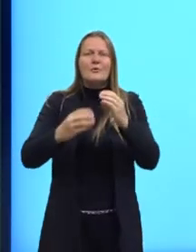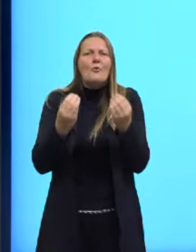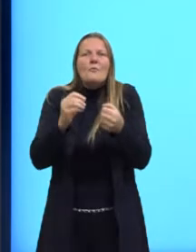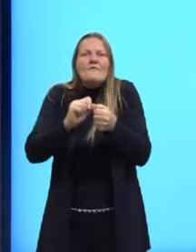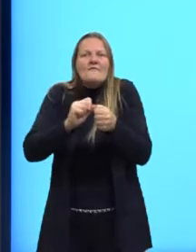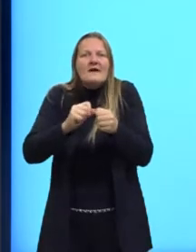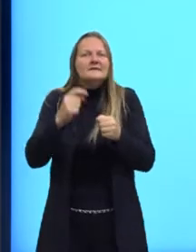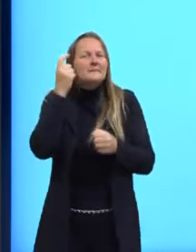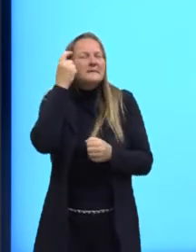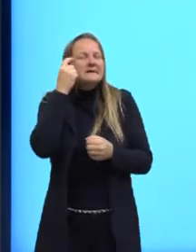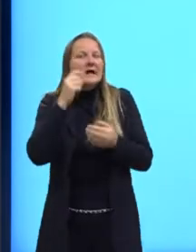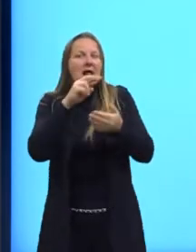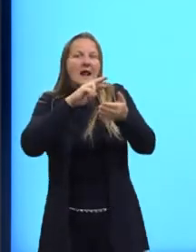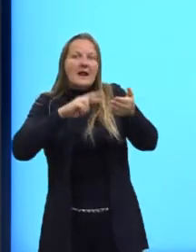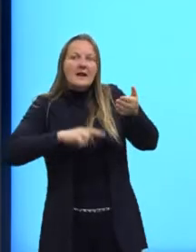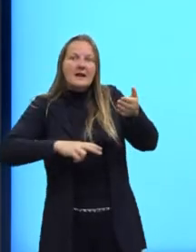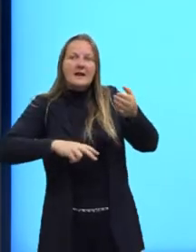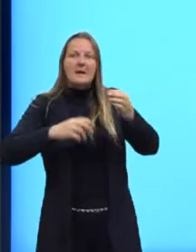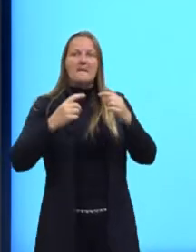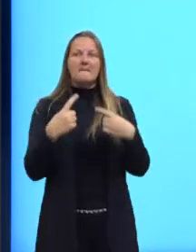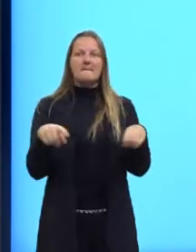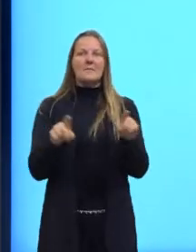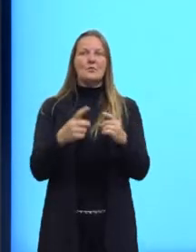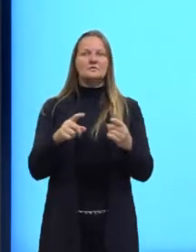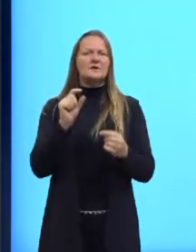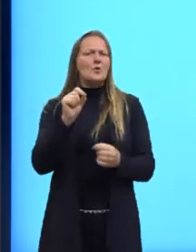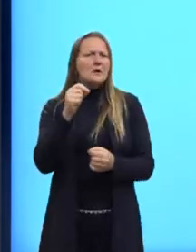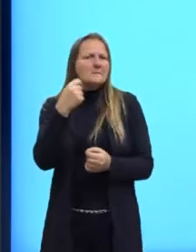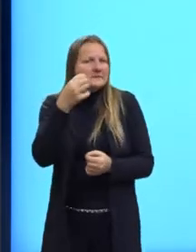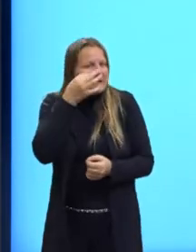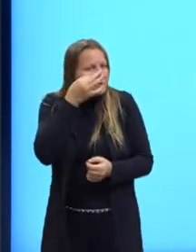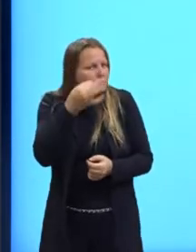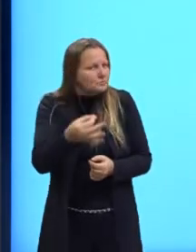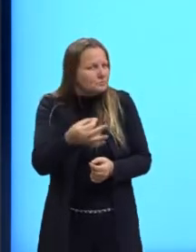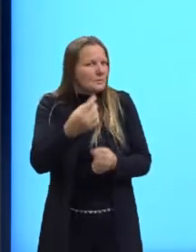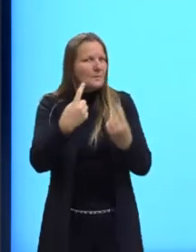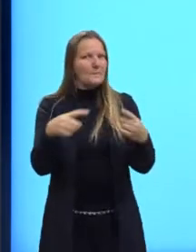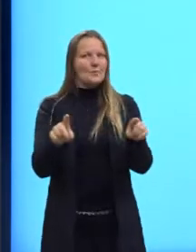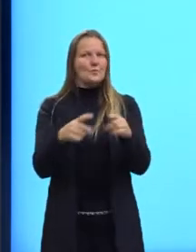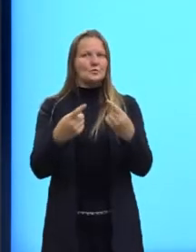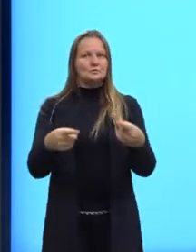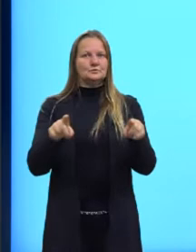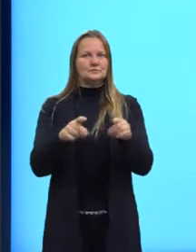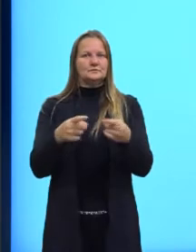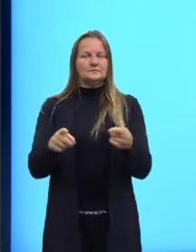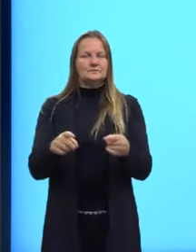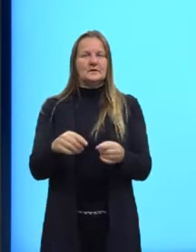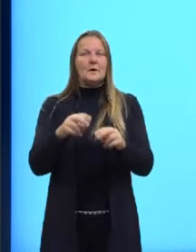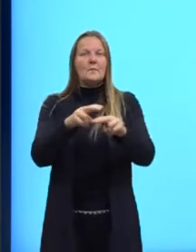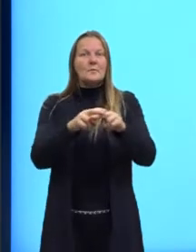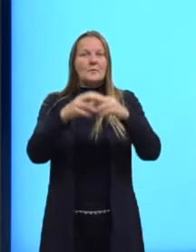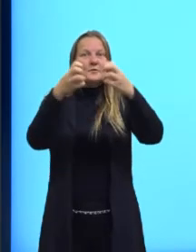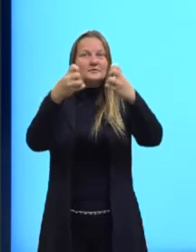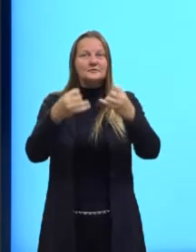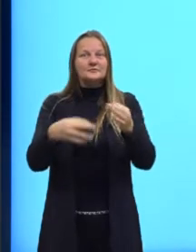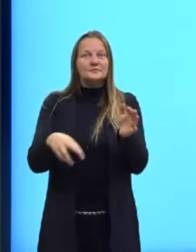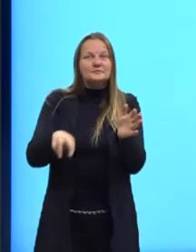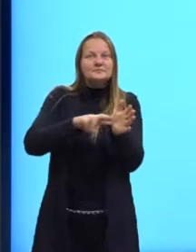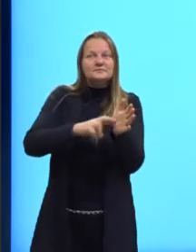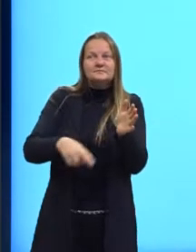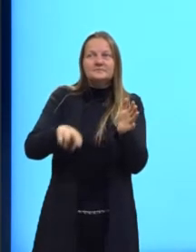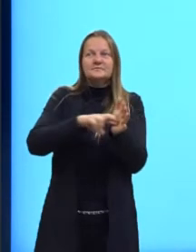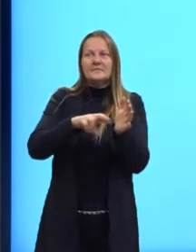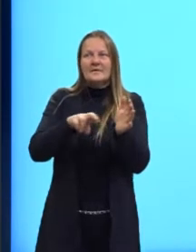para interpretar uma música O que que a gente tem que olhar quando a gente interpreta uma música para isso eu vou retomar